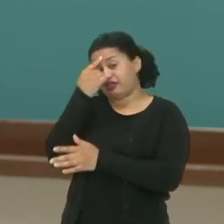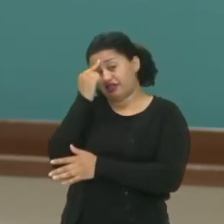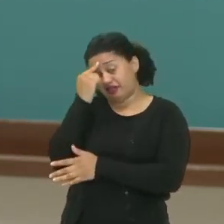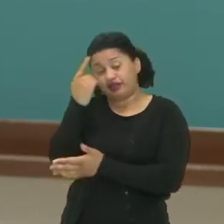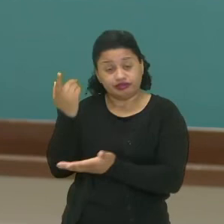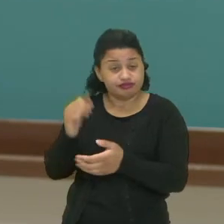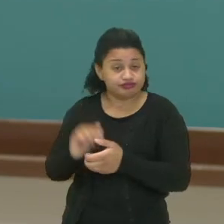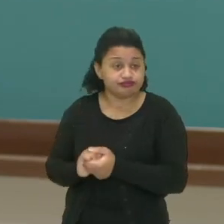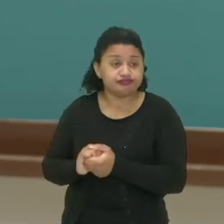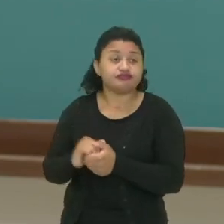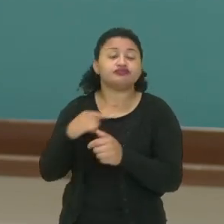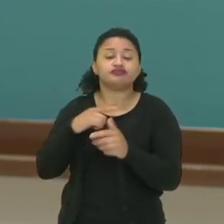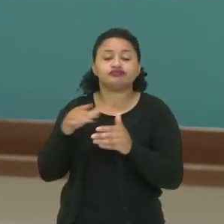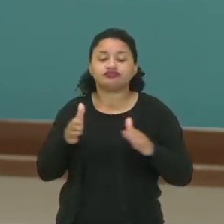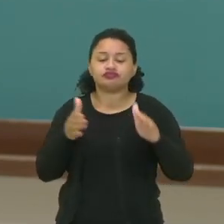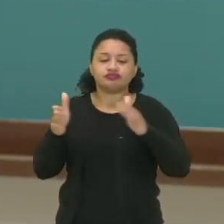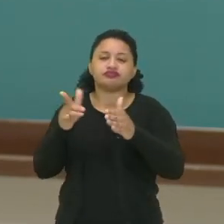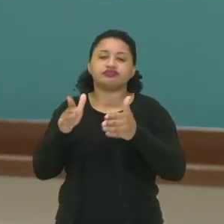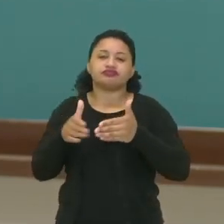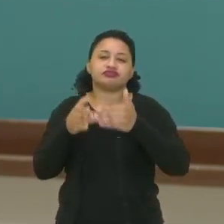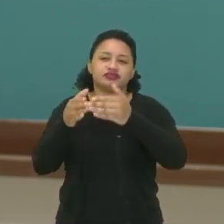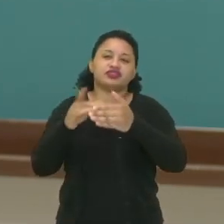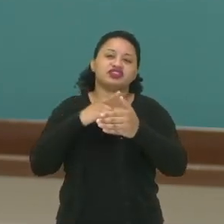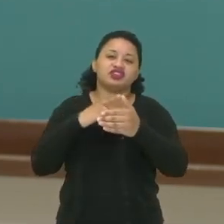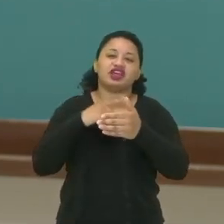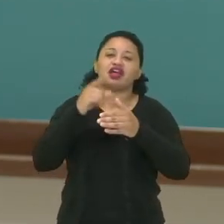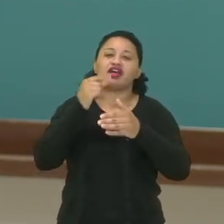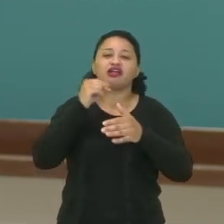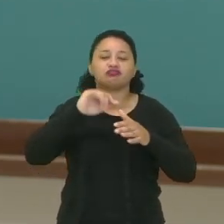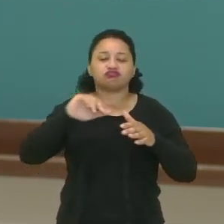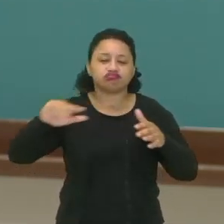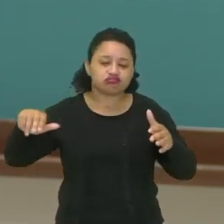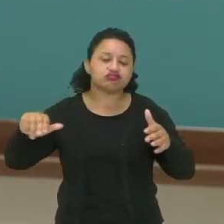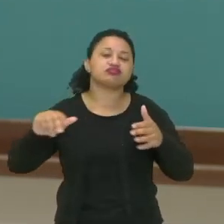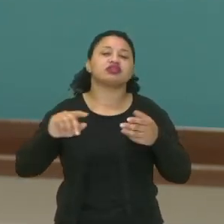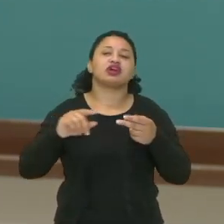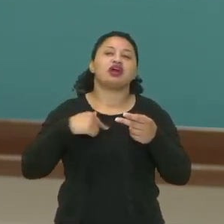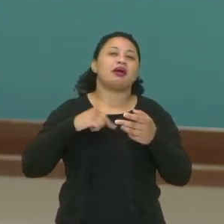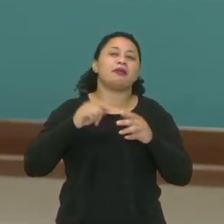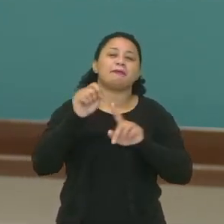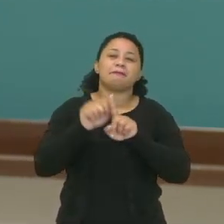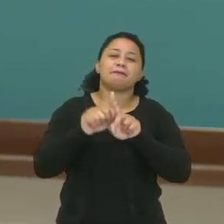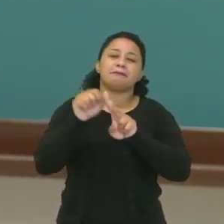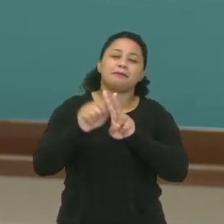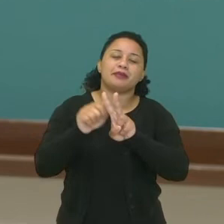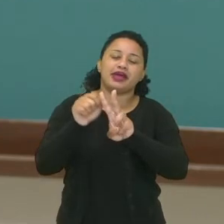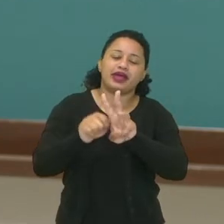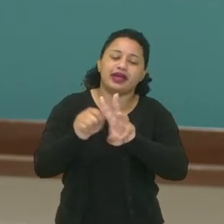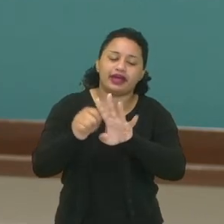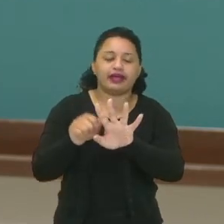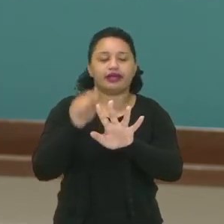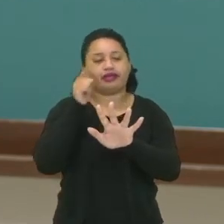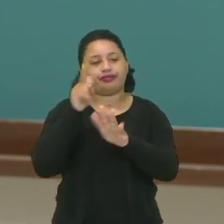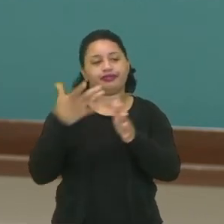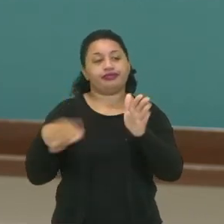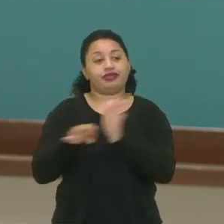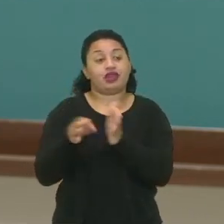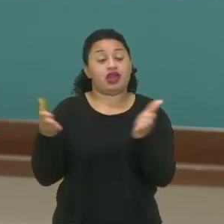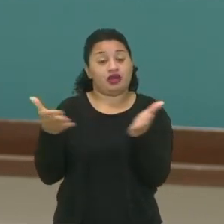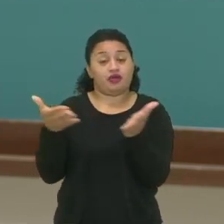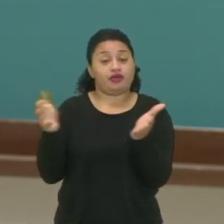lá, com as especiarias, né? E demoravam aí muitos meses para chegar até aqui, né? Agora